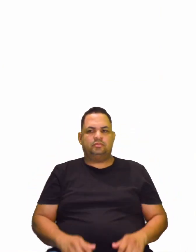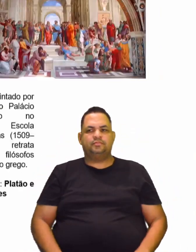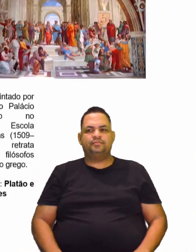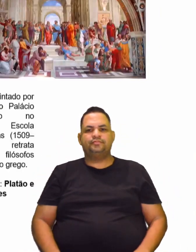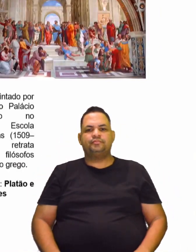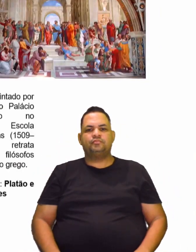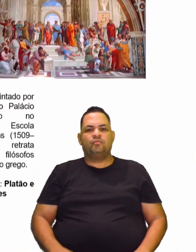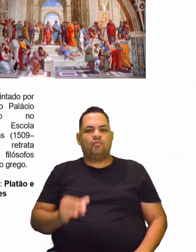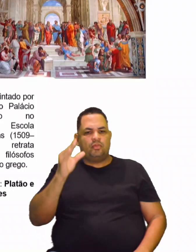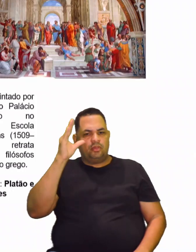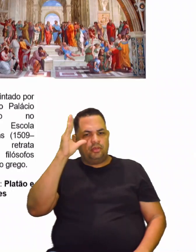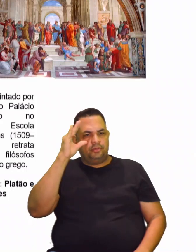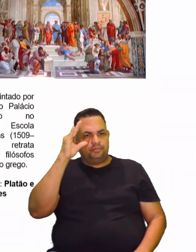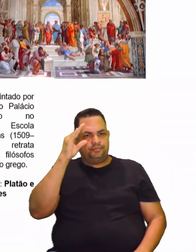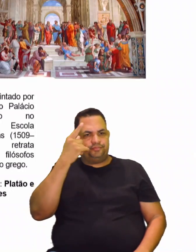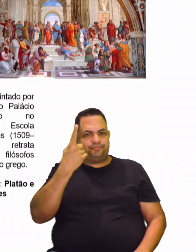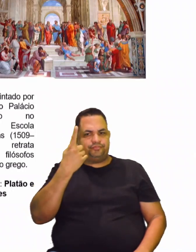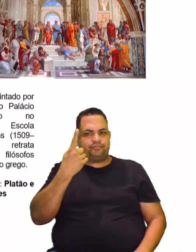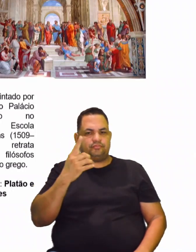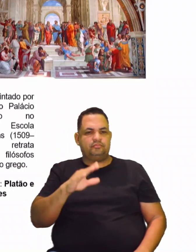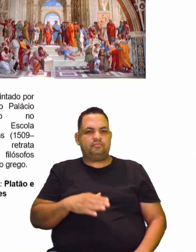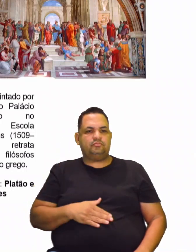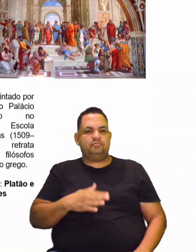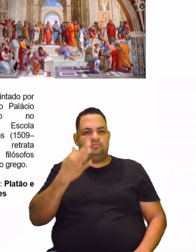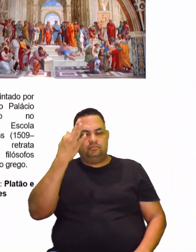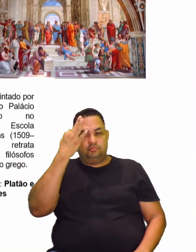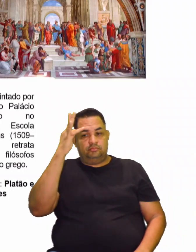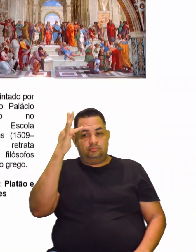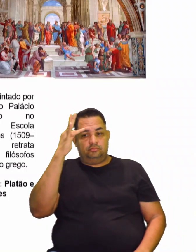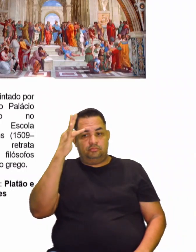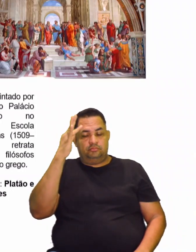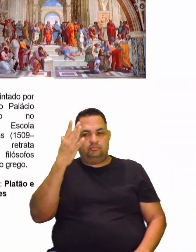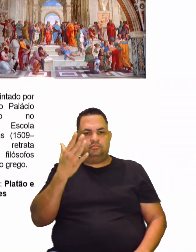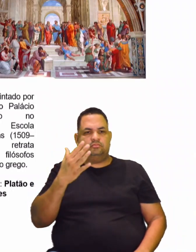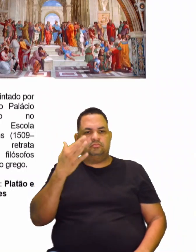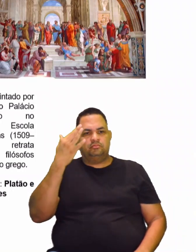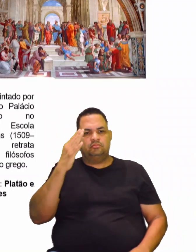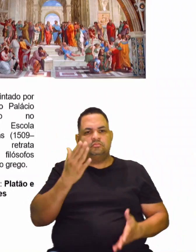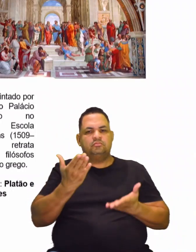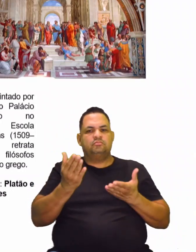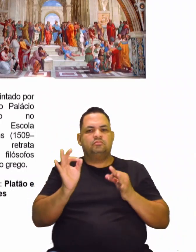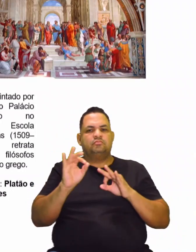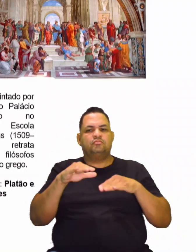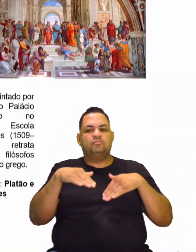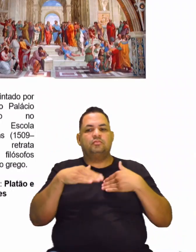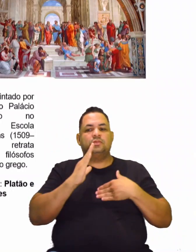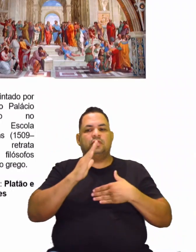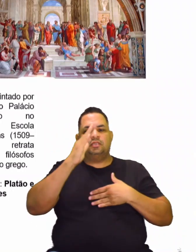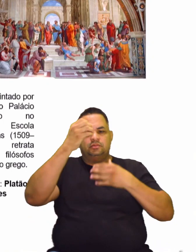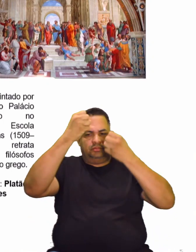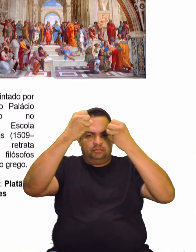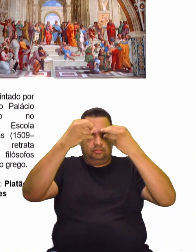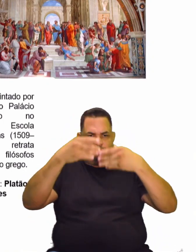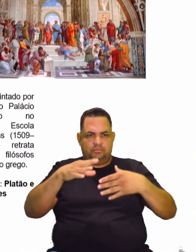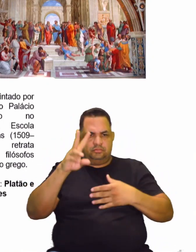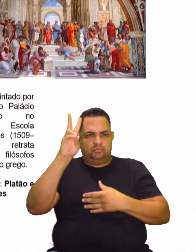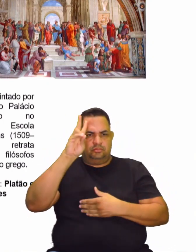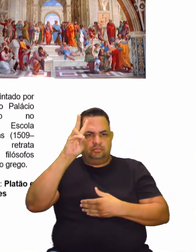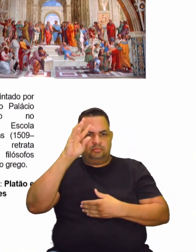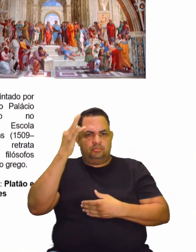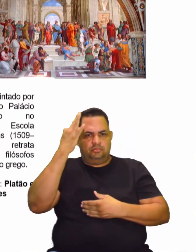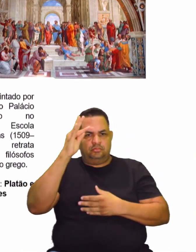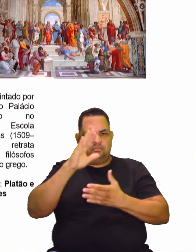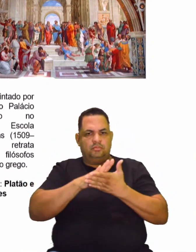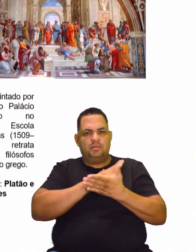Uma curiosidade é sobre a filosofia. Filosofia, como eu já falei, a história filosófica